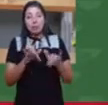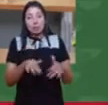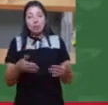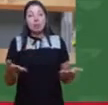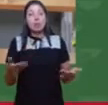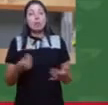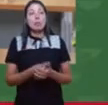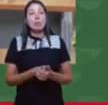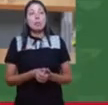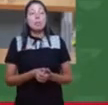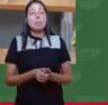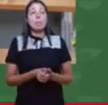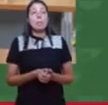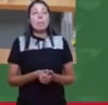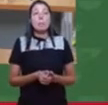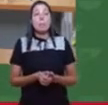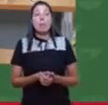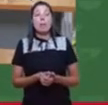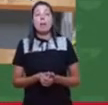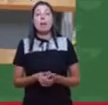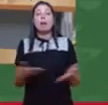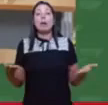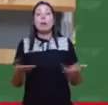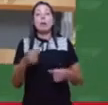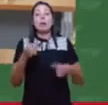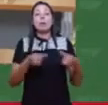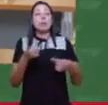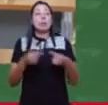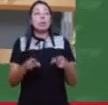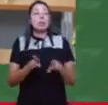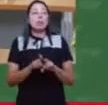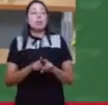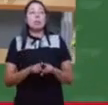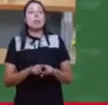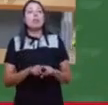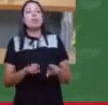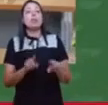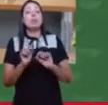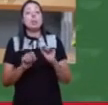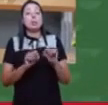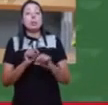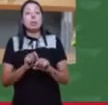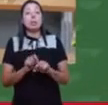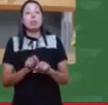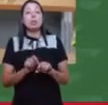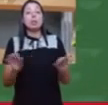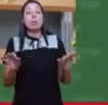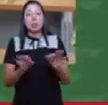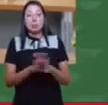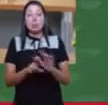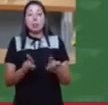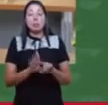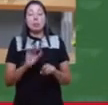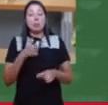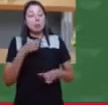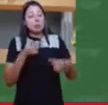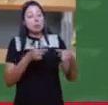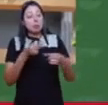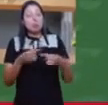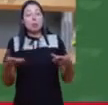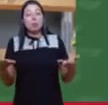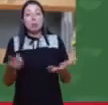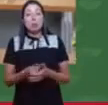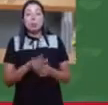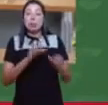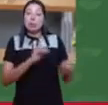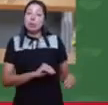finais sobre esse momento político, né? E ao mesmo tempo, no encerramento do nosso debate hoje sobre